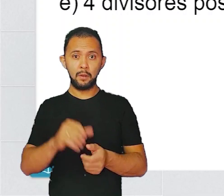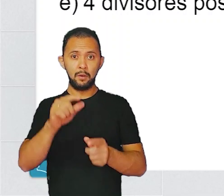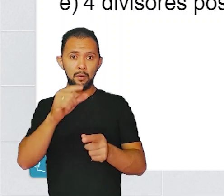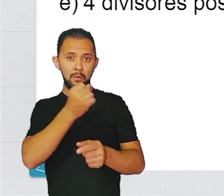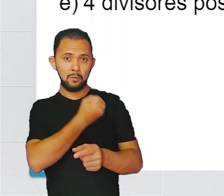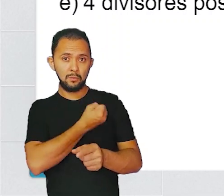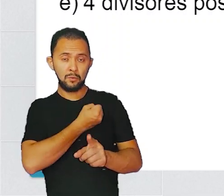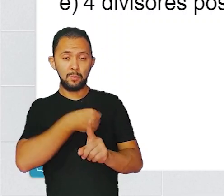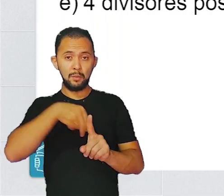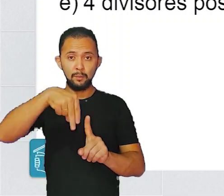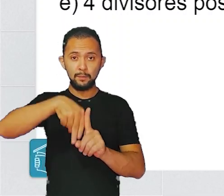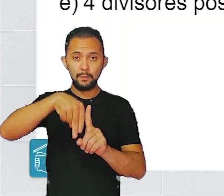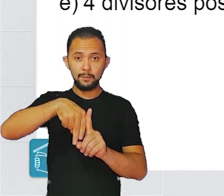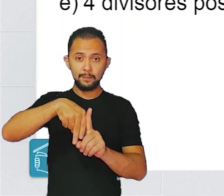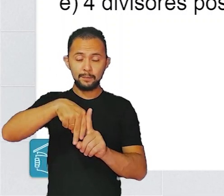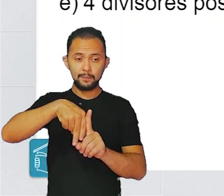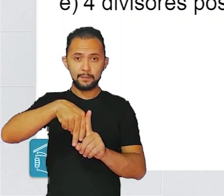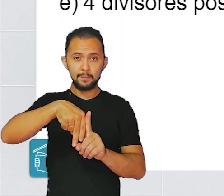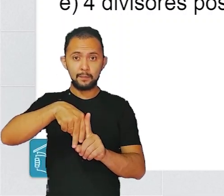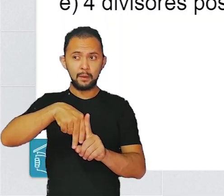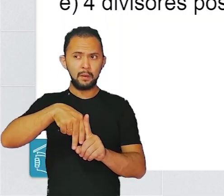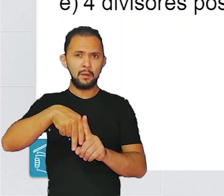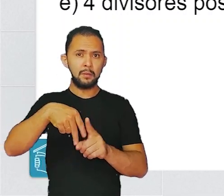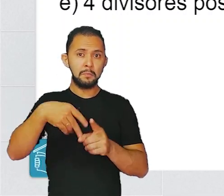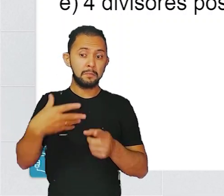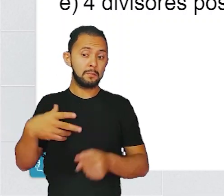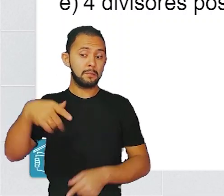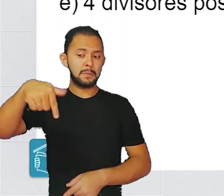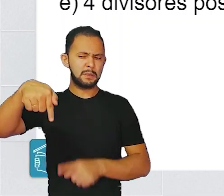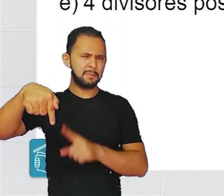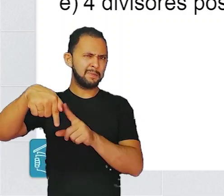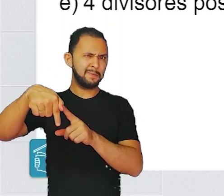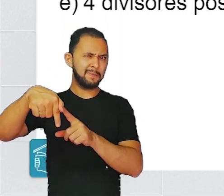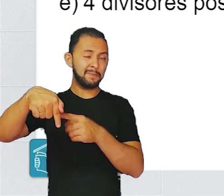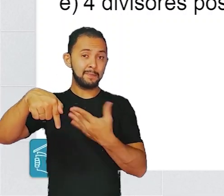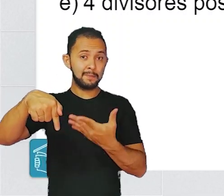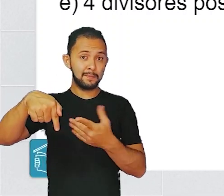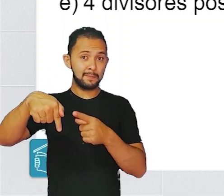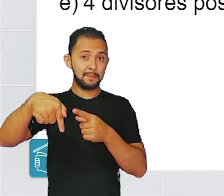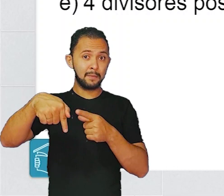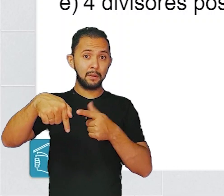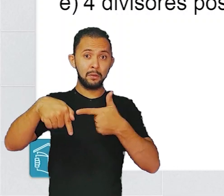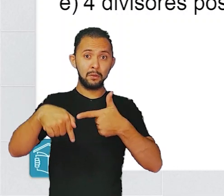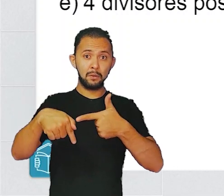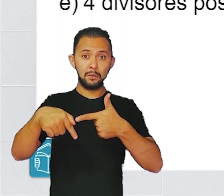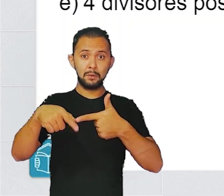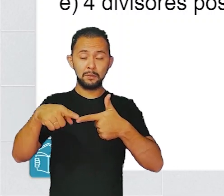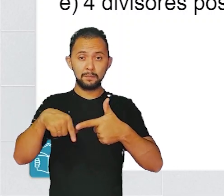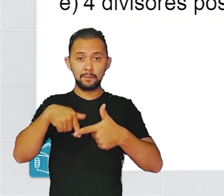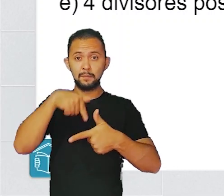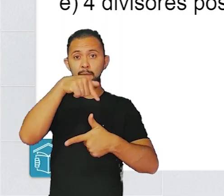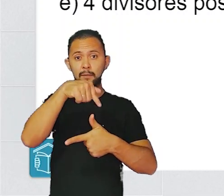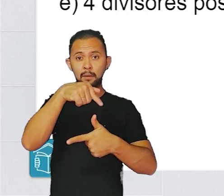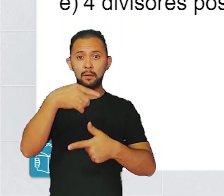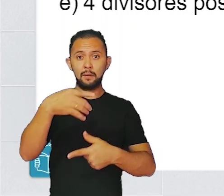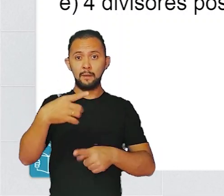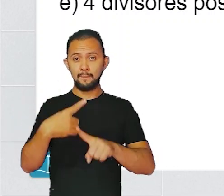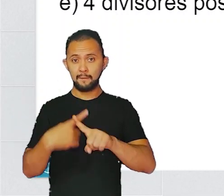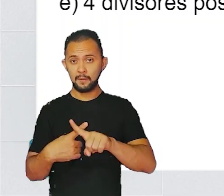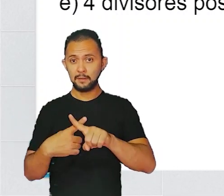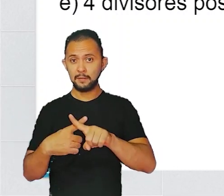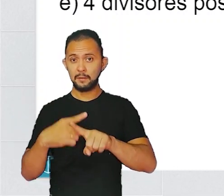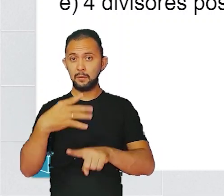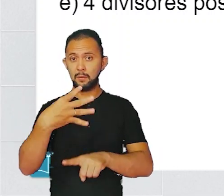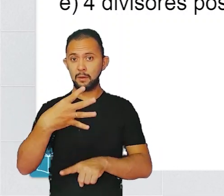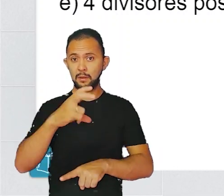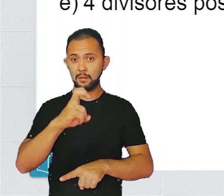isso não. Ó, para um certo inteiro que o número 2 elevado a q vezes 45